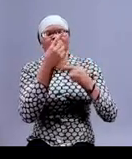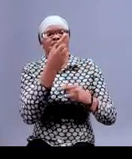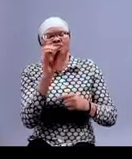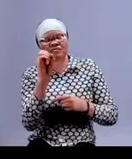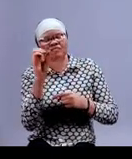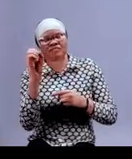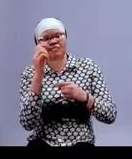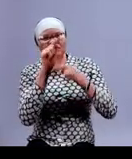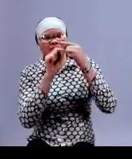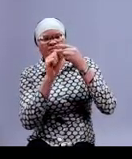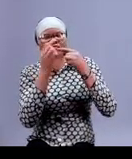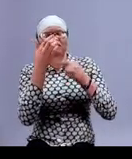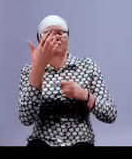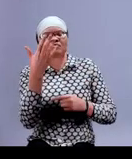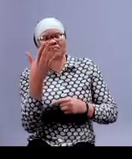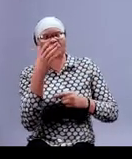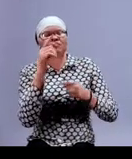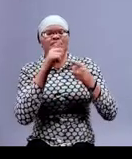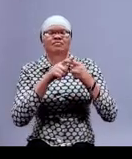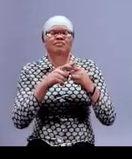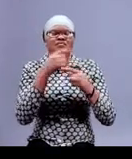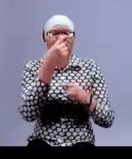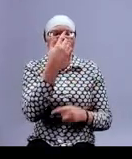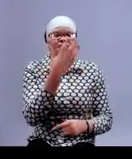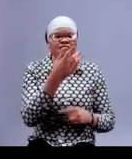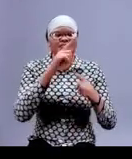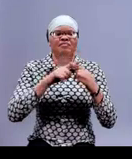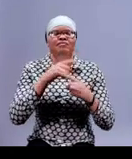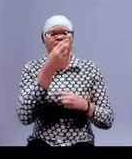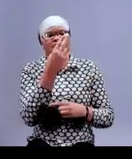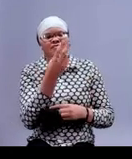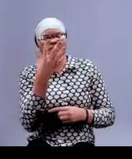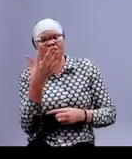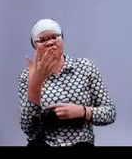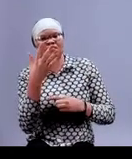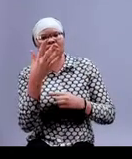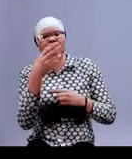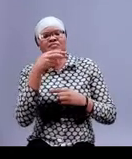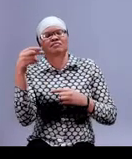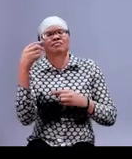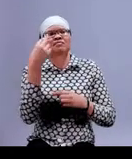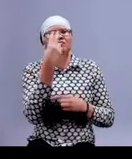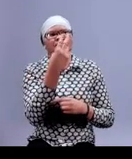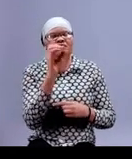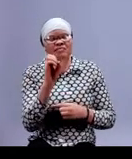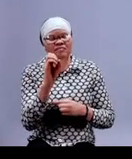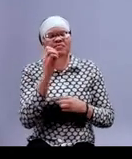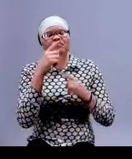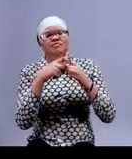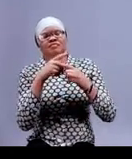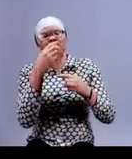a dividir por 5 + 25 A div 5 = A 20 + 5